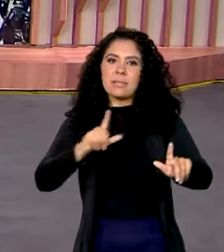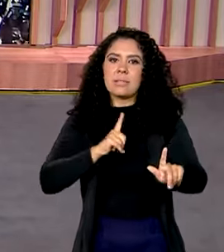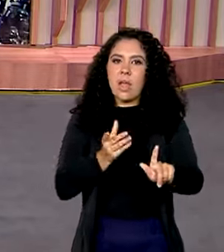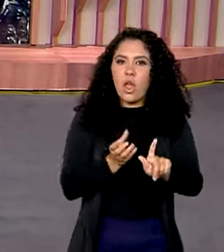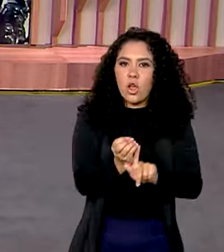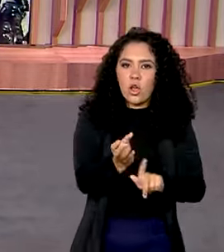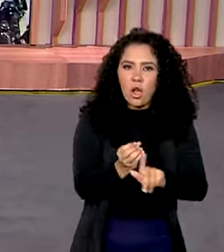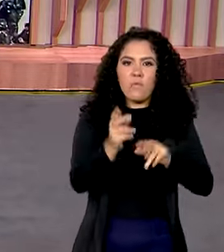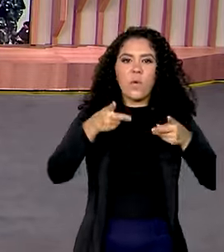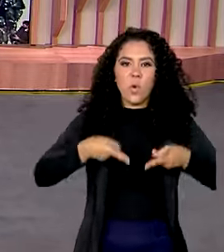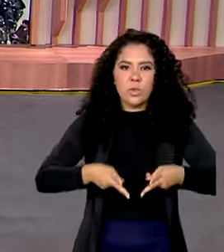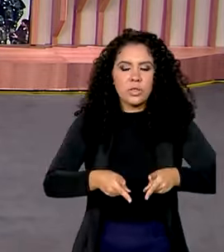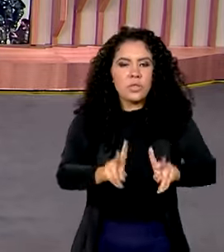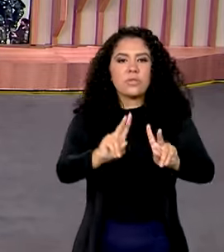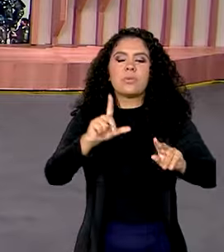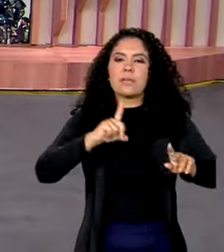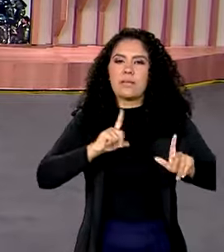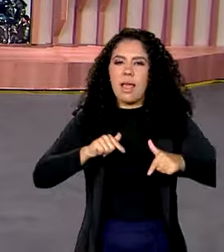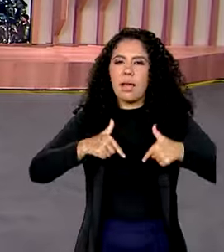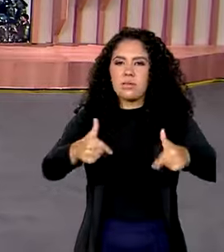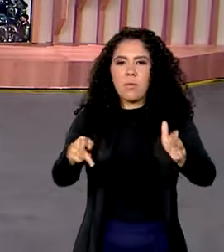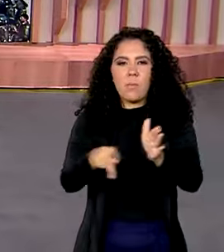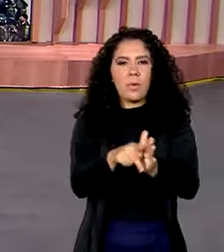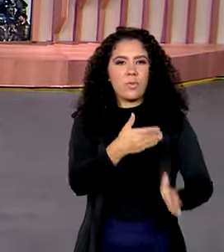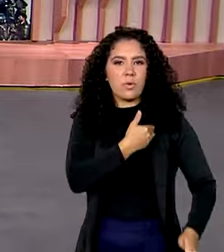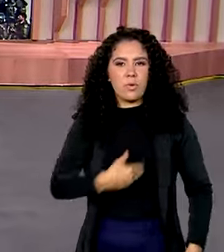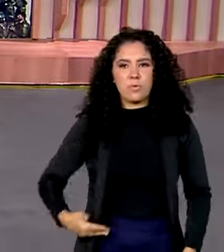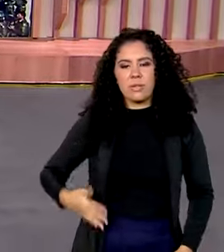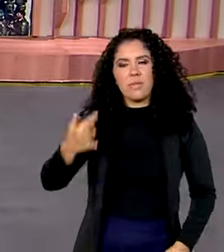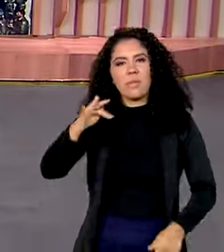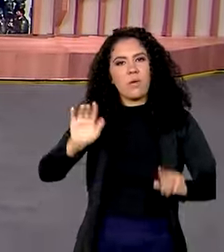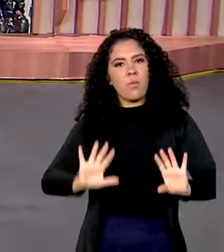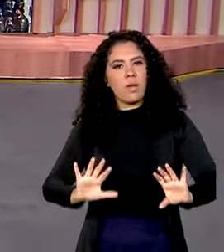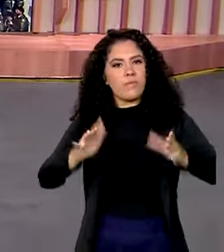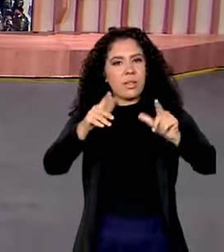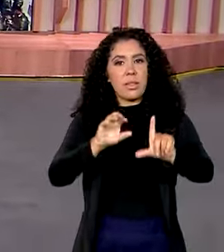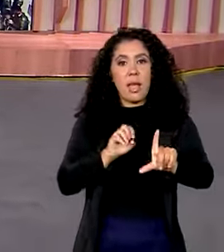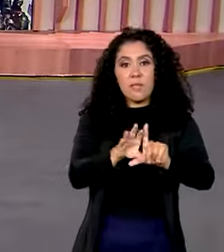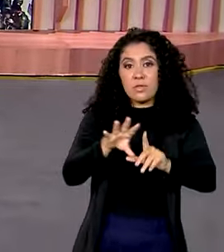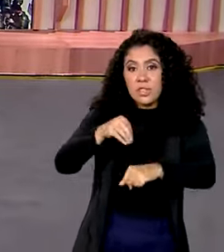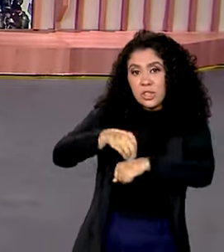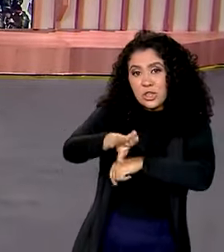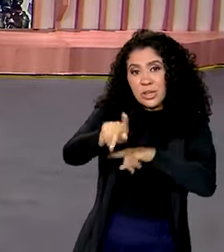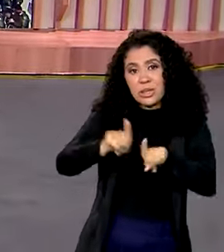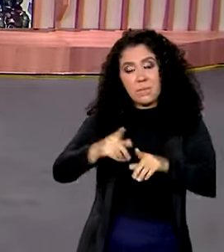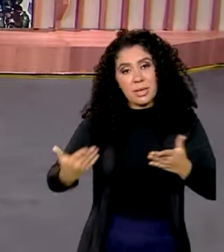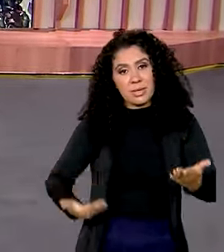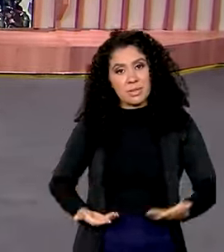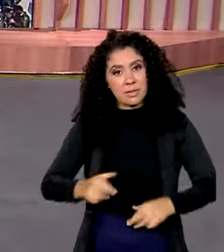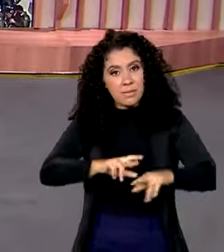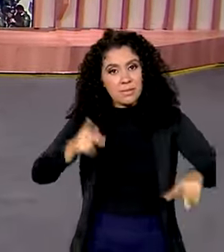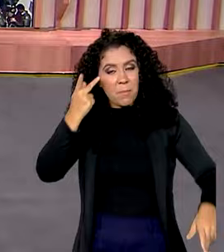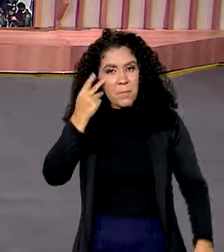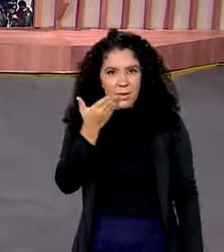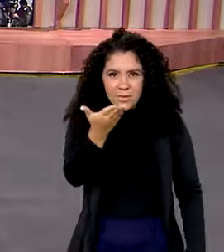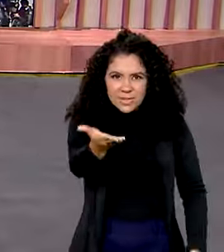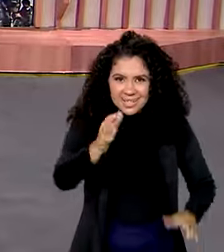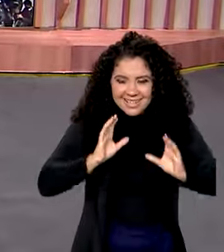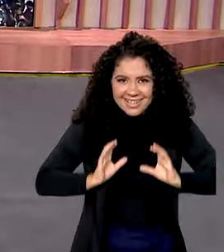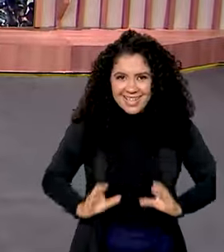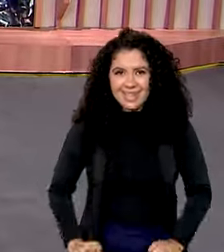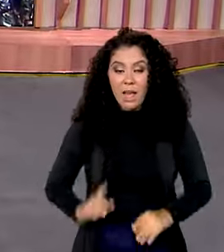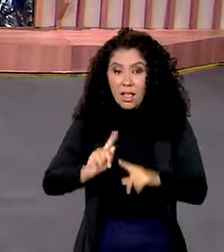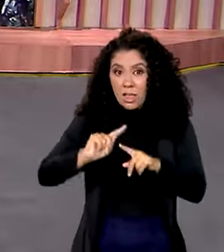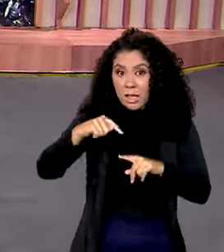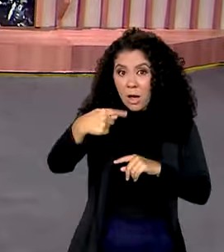acompanhando todas as ações do governo federal, com eventos ao vivo, dicas e serviços para você, cidadão. Daqui a